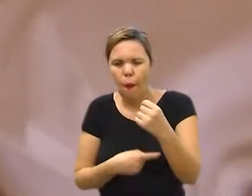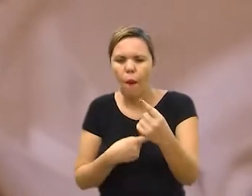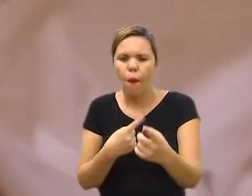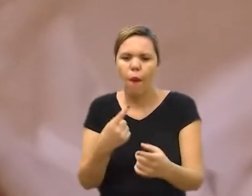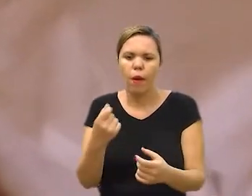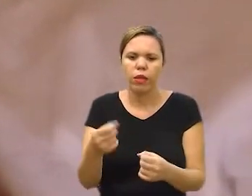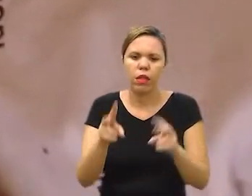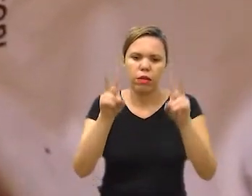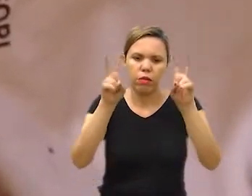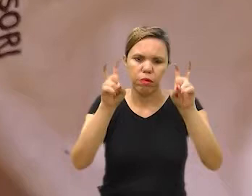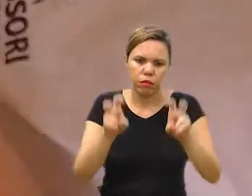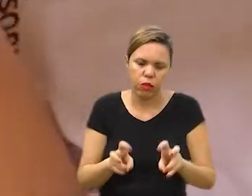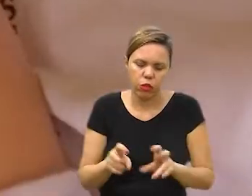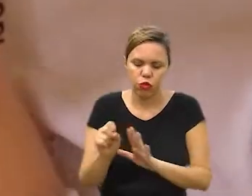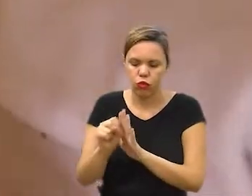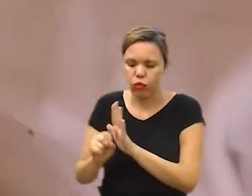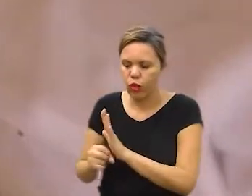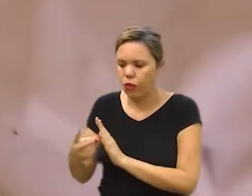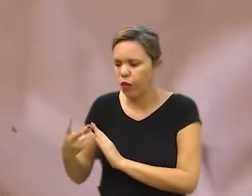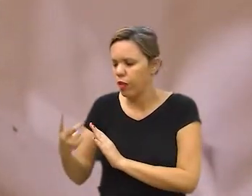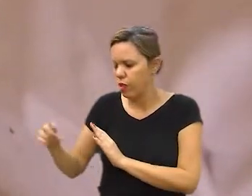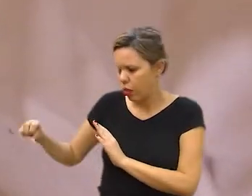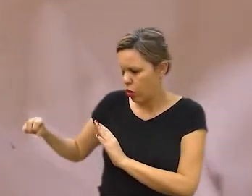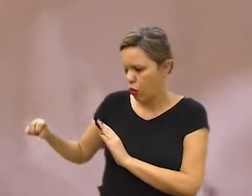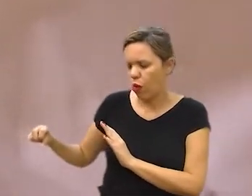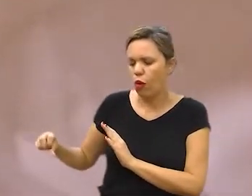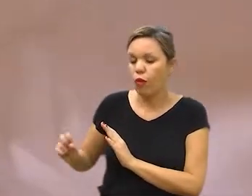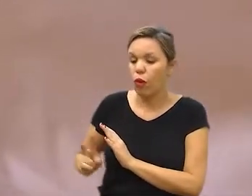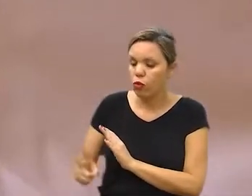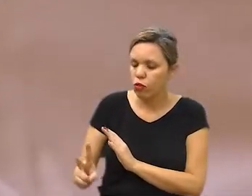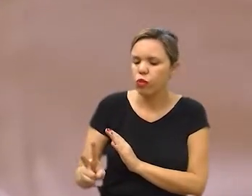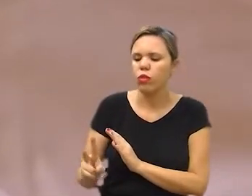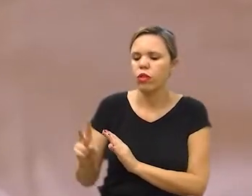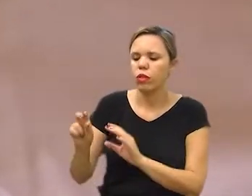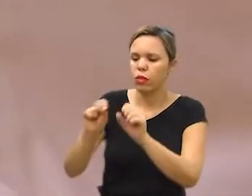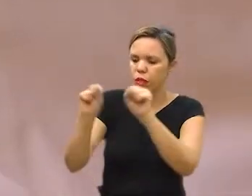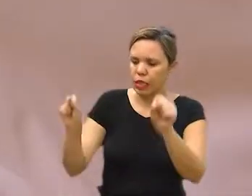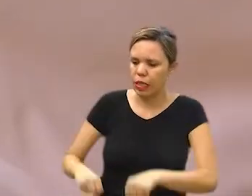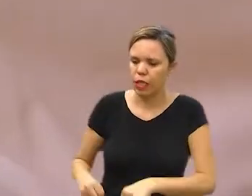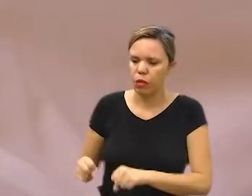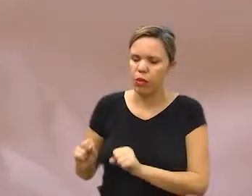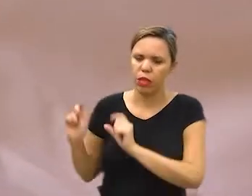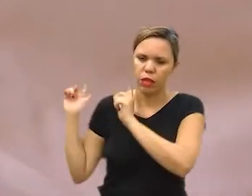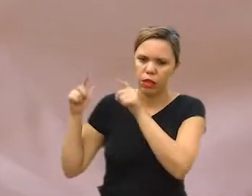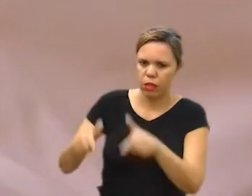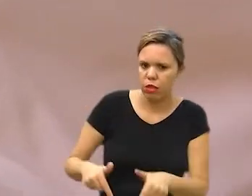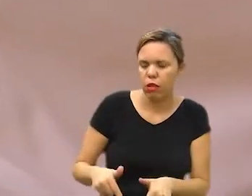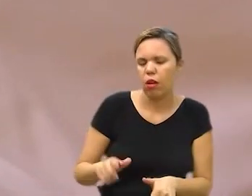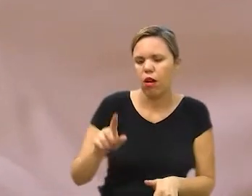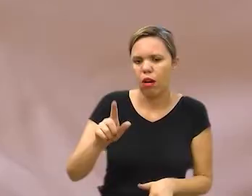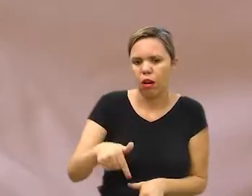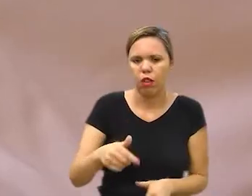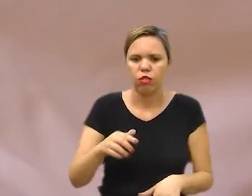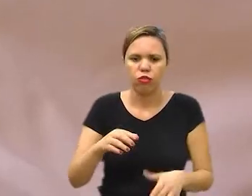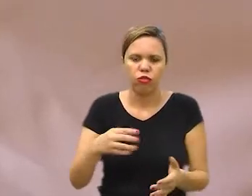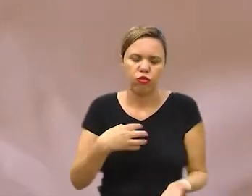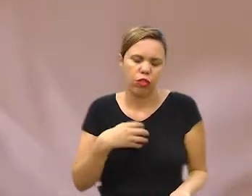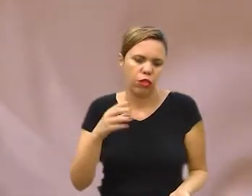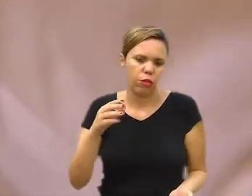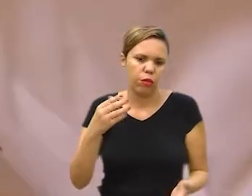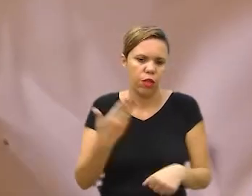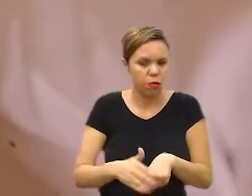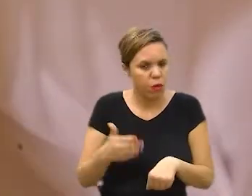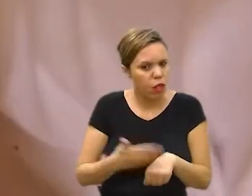século XIX continuando no sistema tradicional, porque o sistema tradicional simplesmente era a maneira mais prática